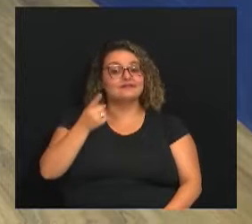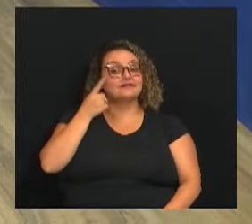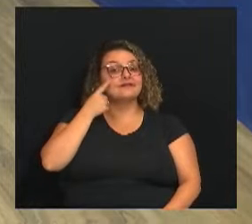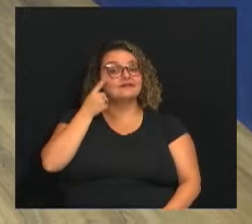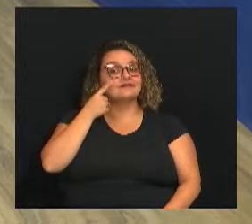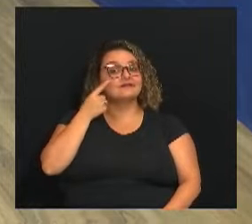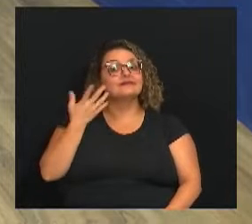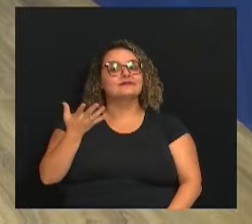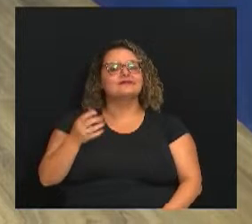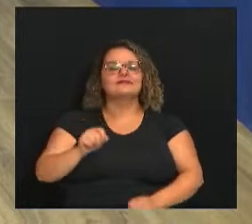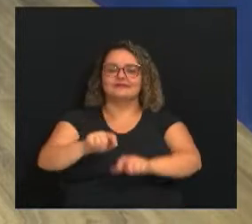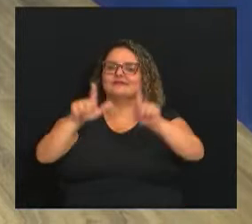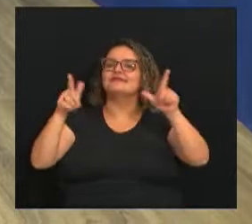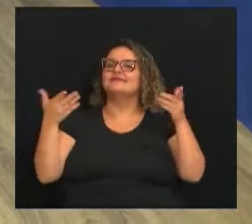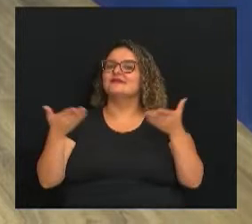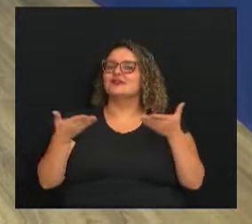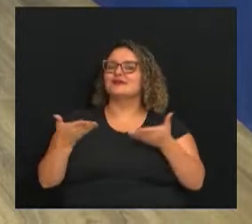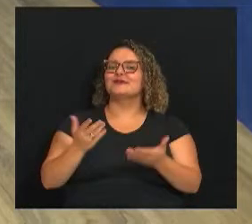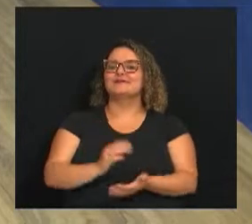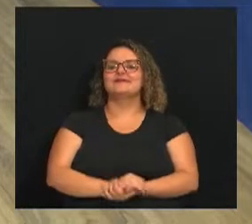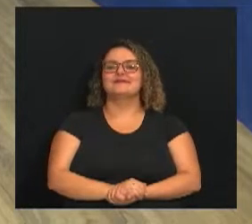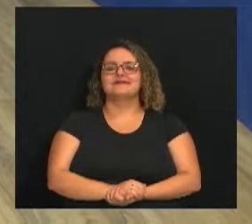agora os destaques de hoje.